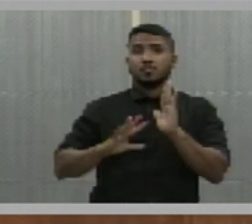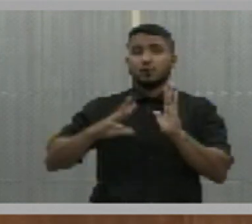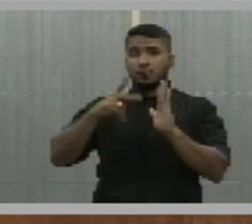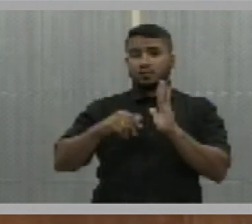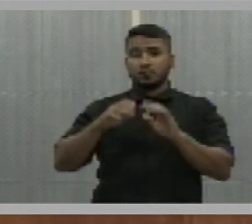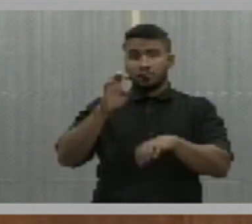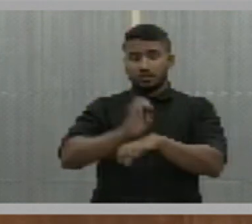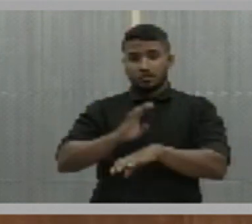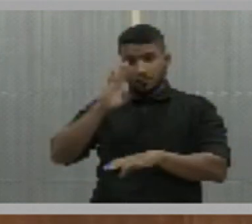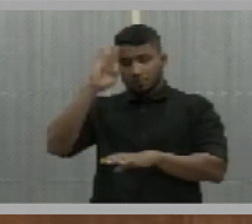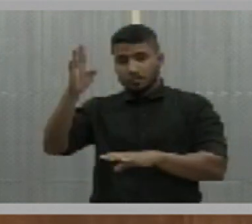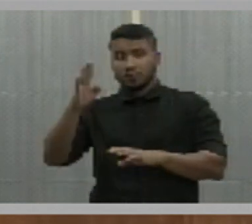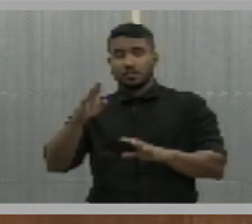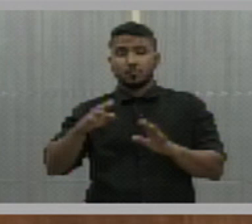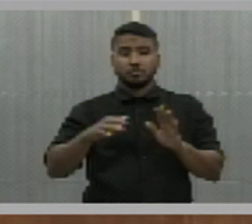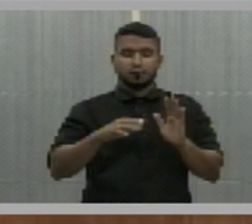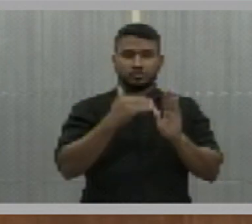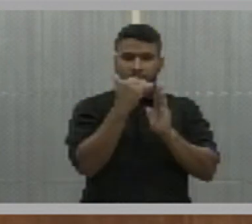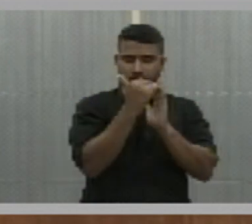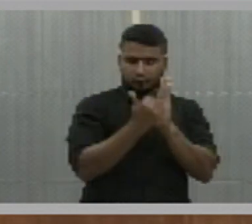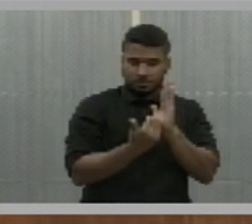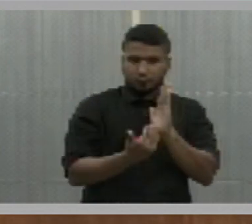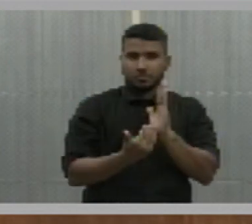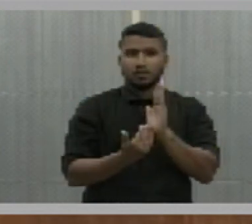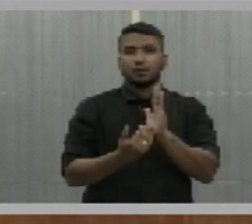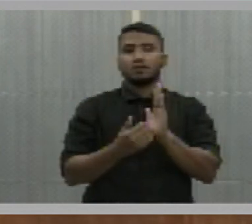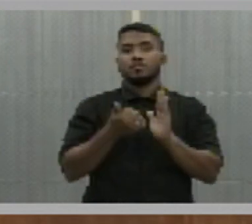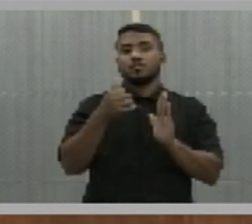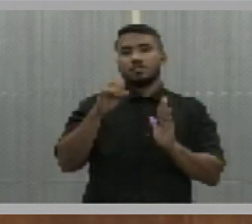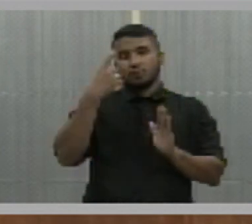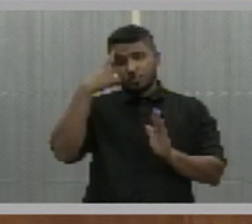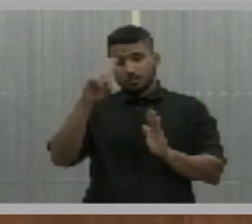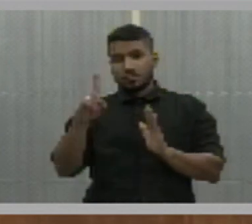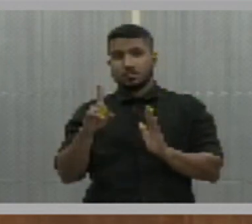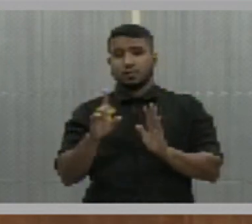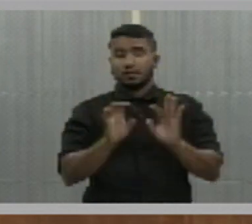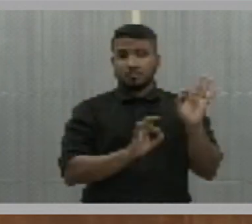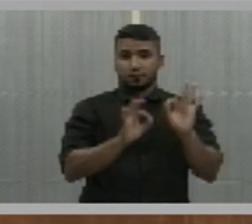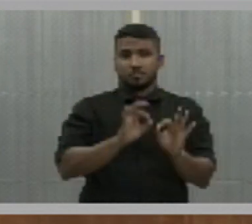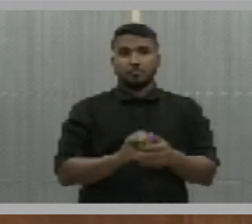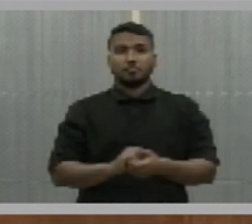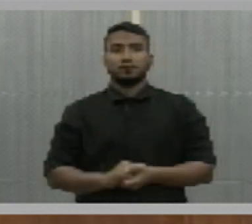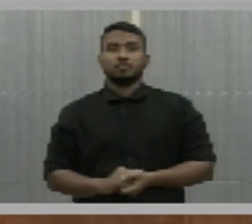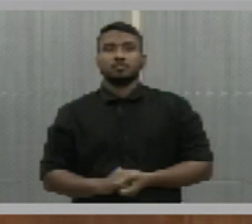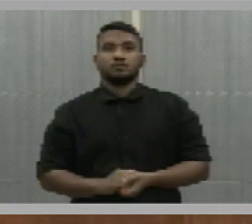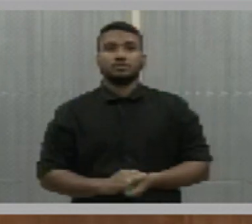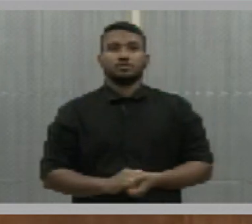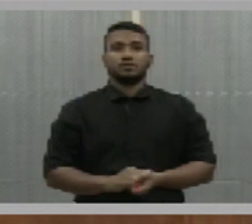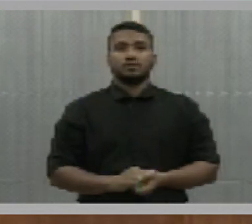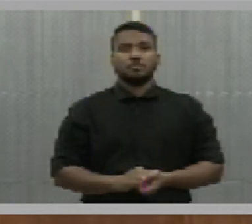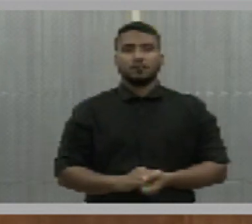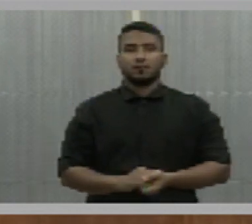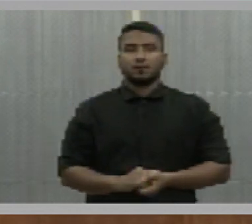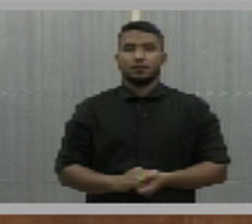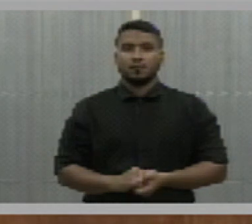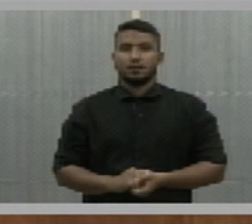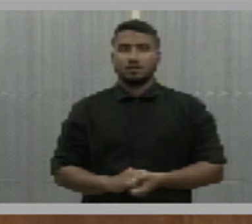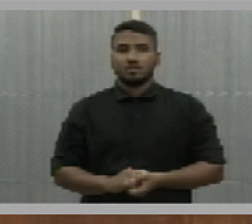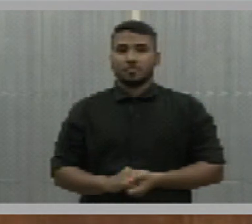dar prioridade na análise dos mesmos em, no máximo, 10 dias corridos, sujeitando-se tais órgãos